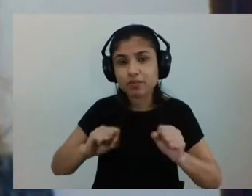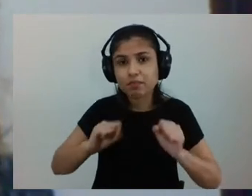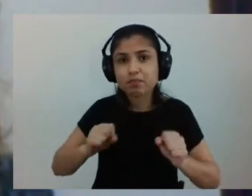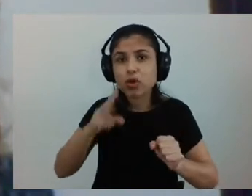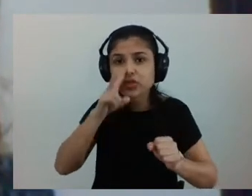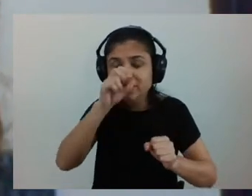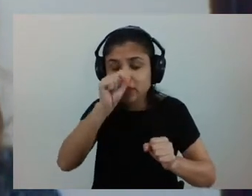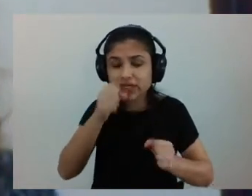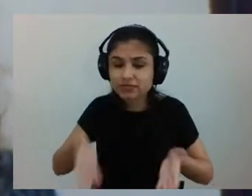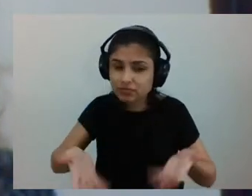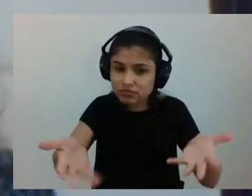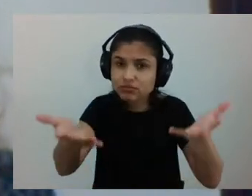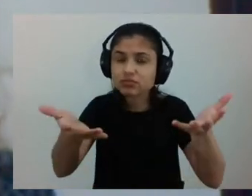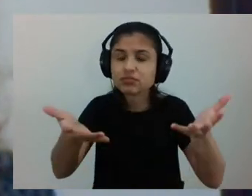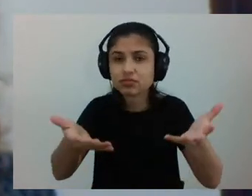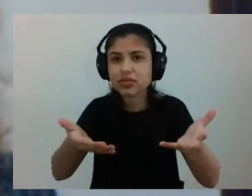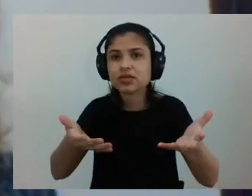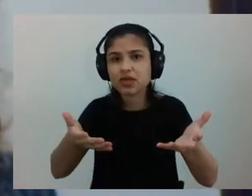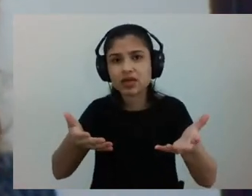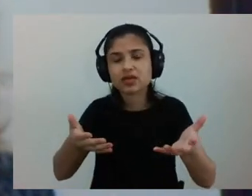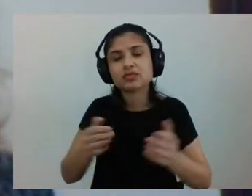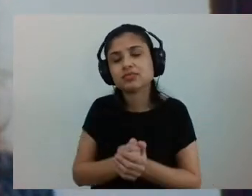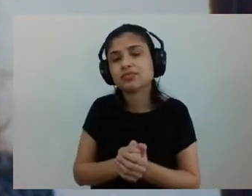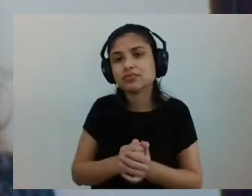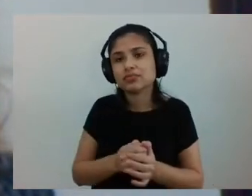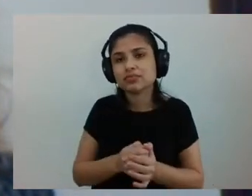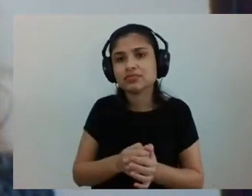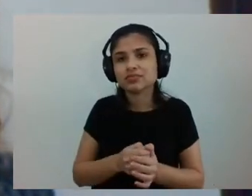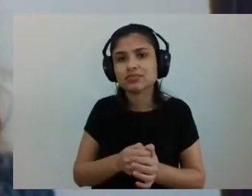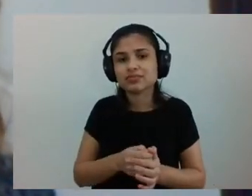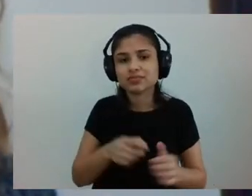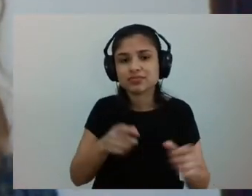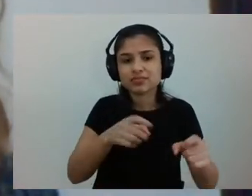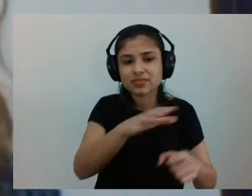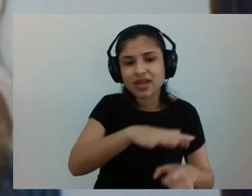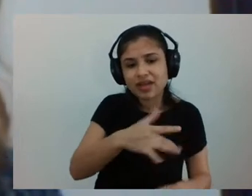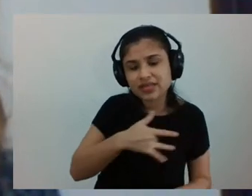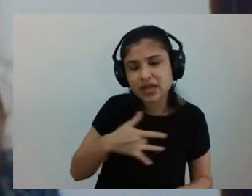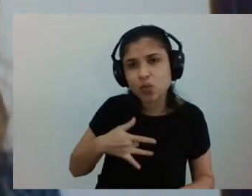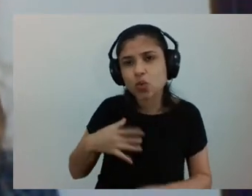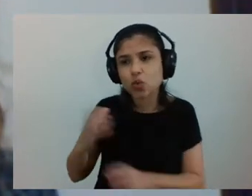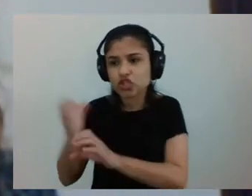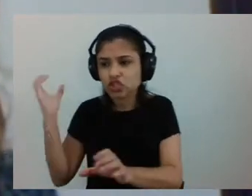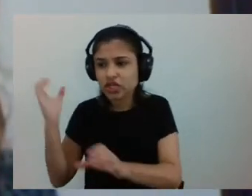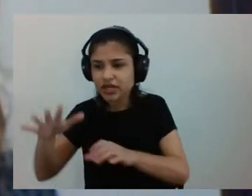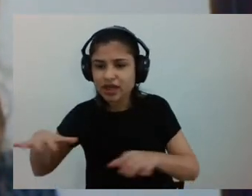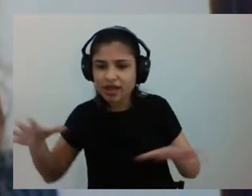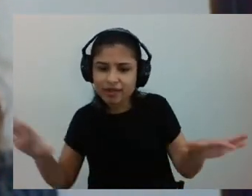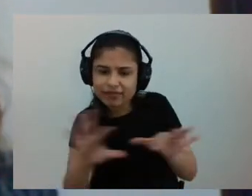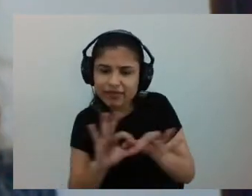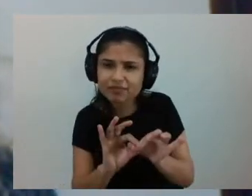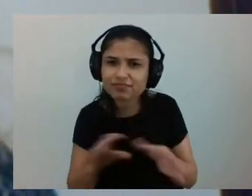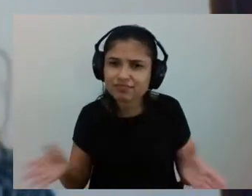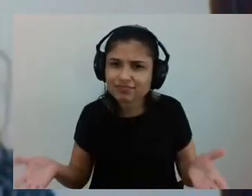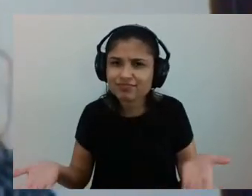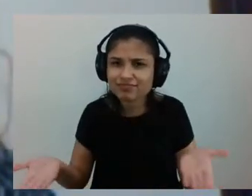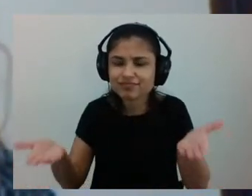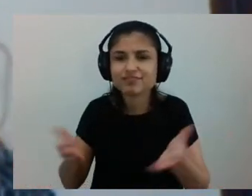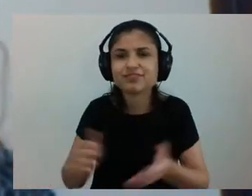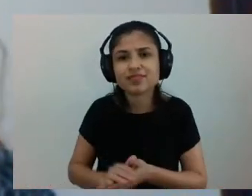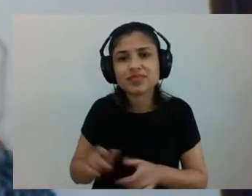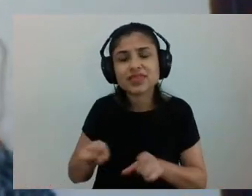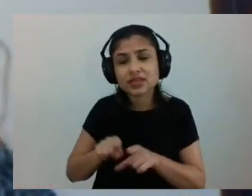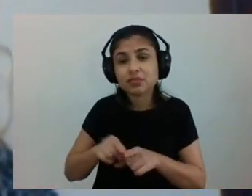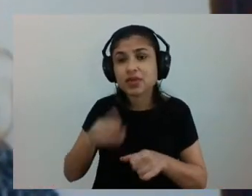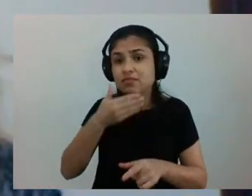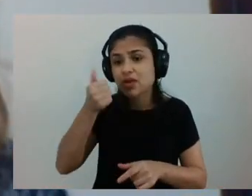intensificarão as suas relações, por exemplo, com cursos da área de engenharia, né? E aí estaria promovendo, né, várias melhorias também